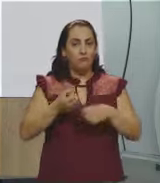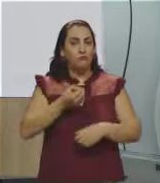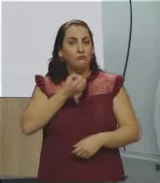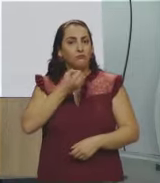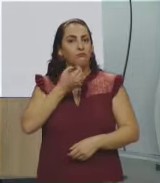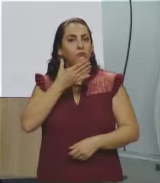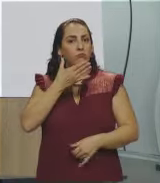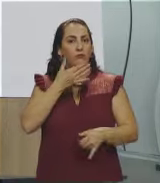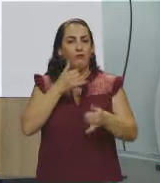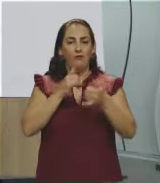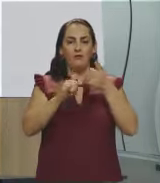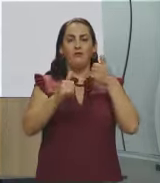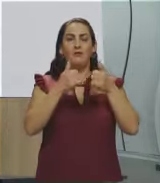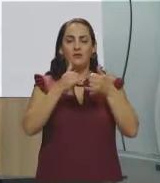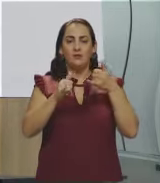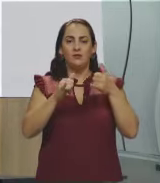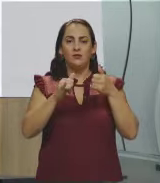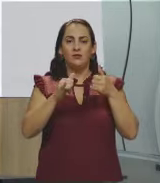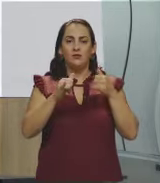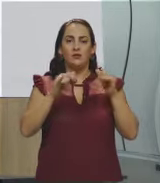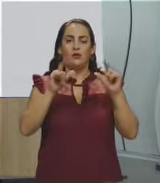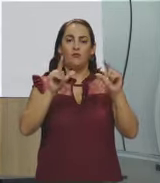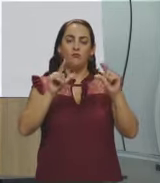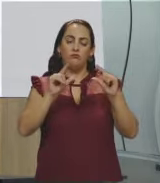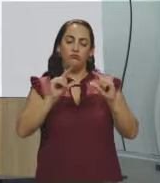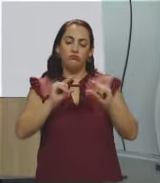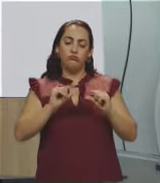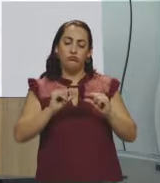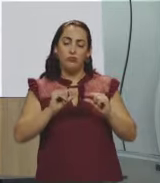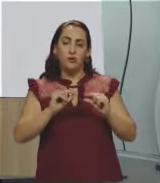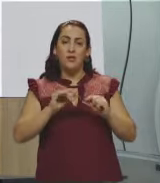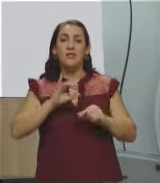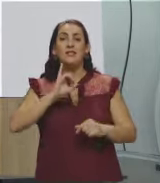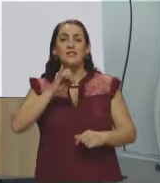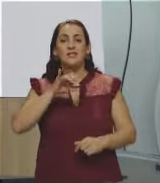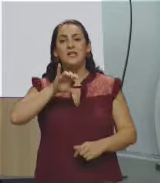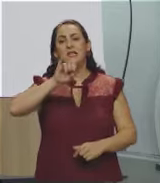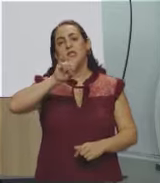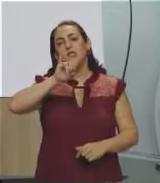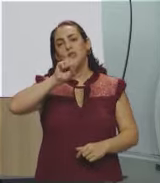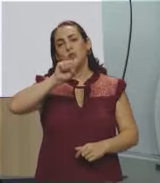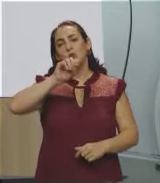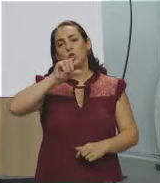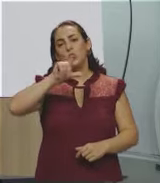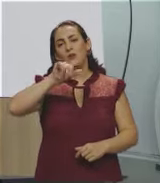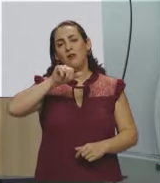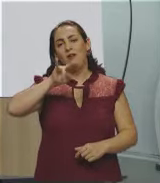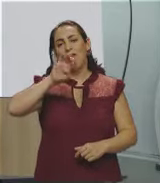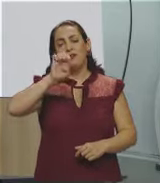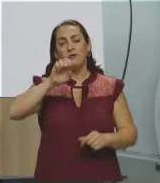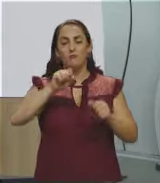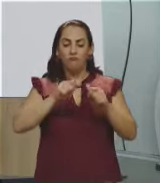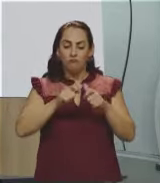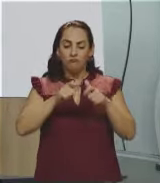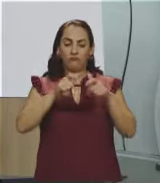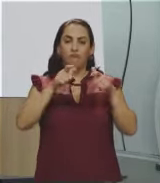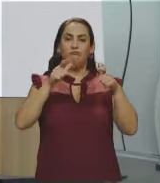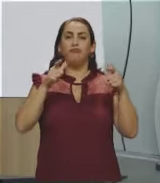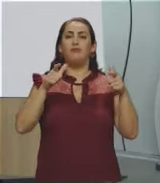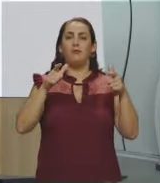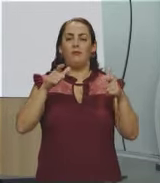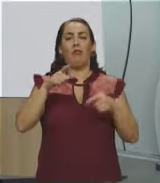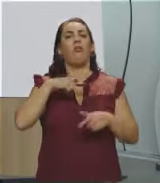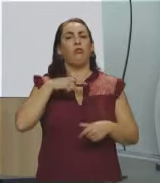resistividade é baixa, enquanto para os isolantes ela é alta. Então, você tem um valor ali que é tabelado para